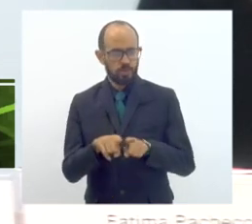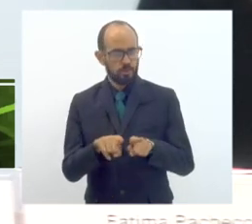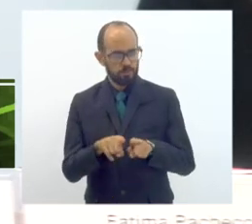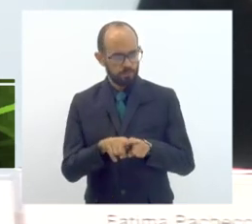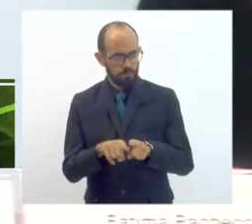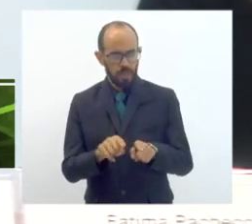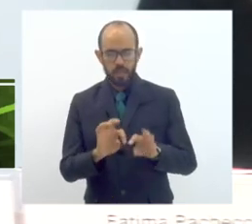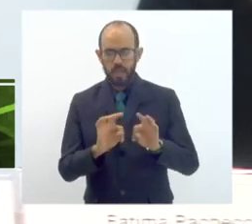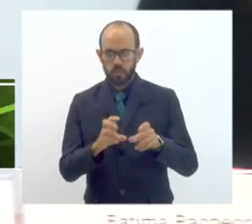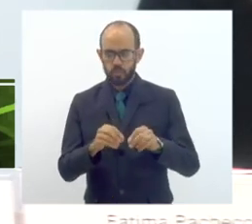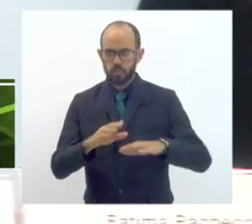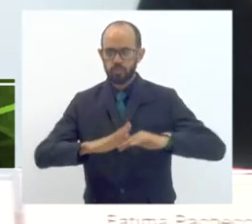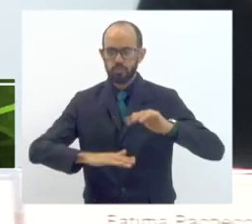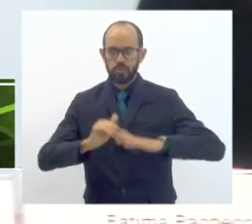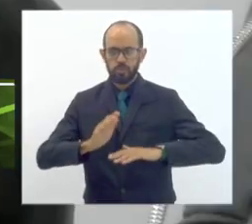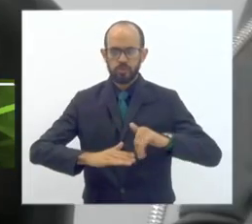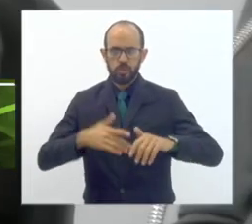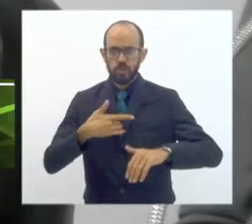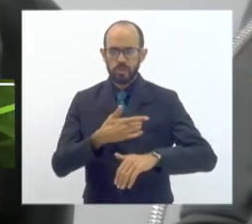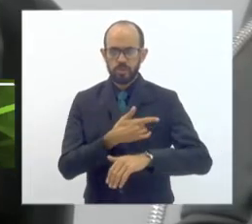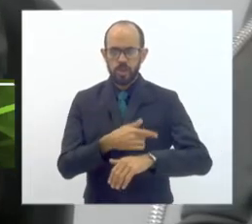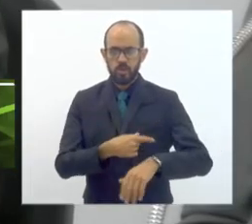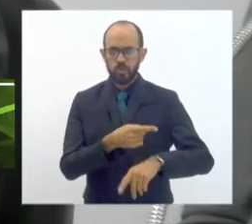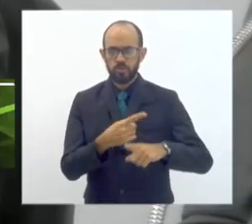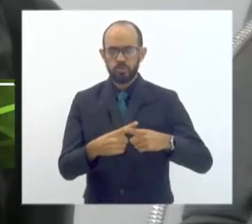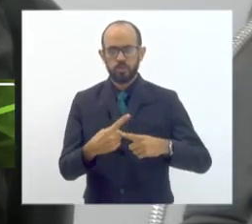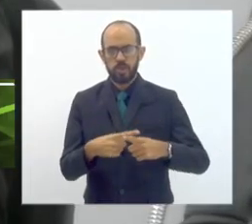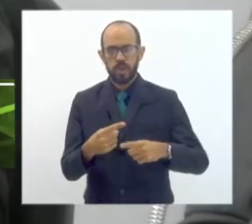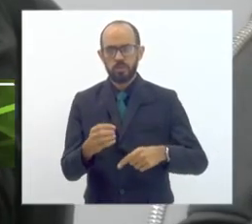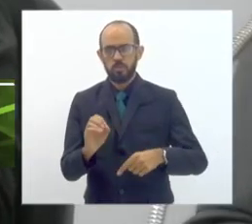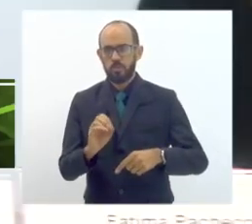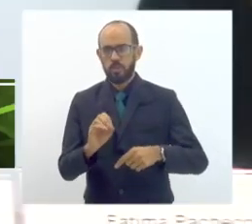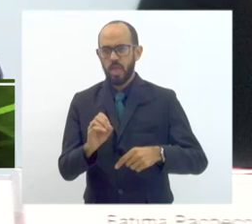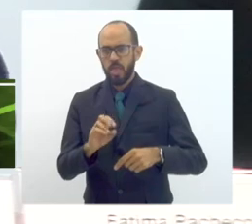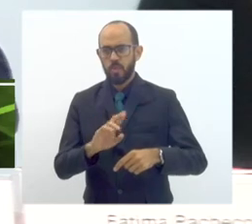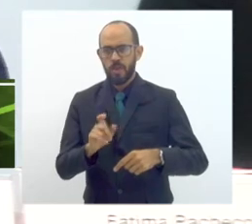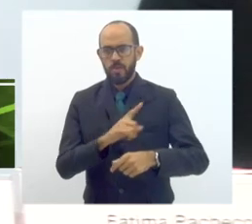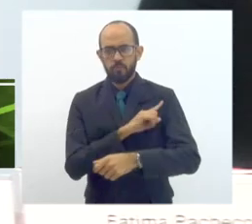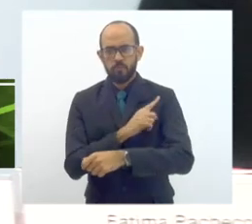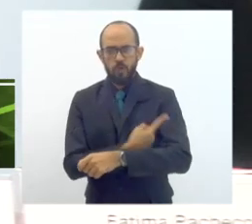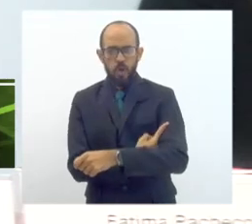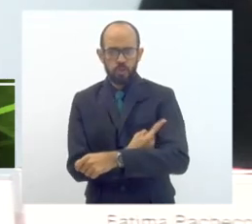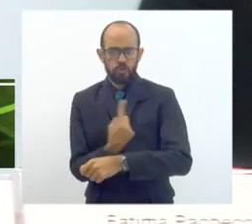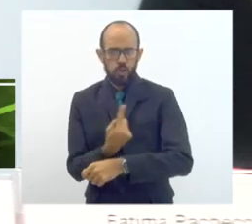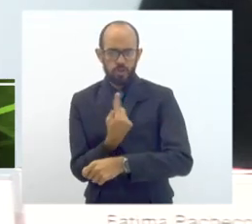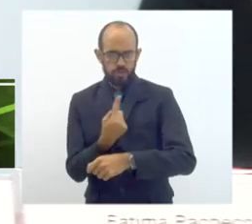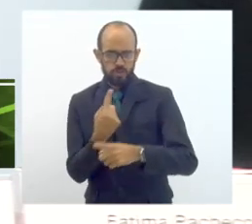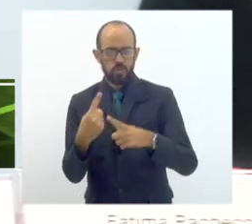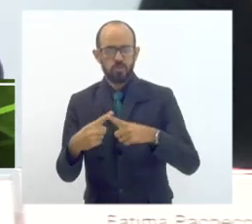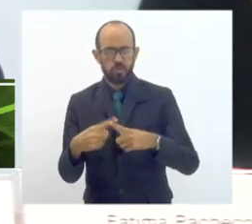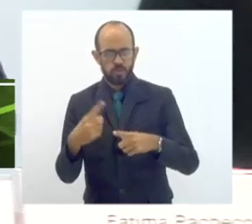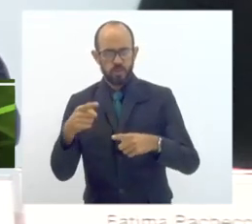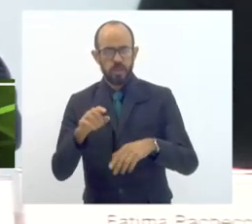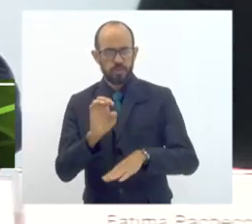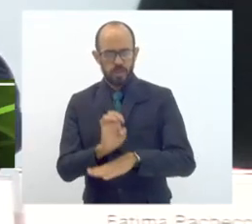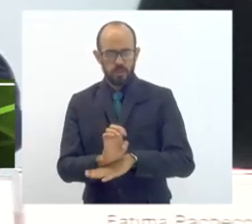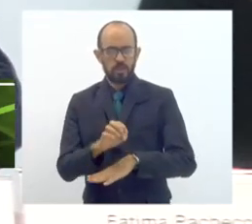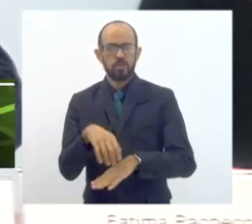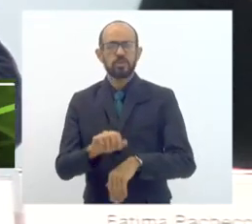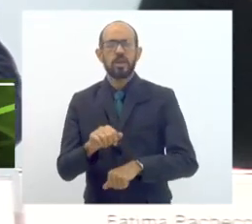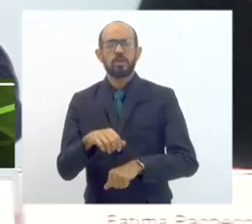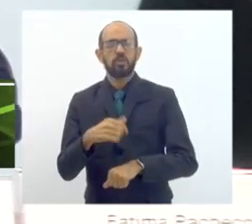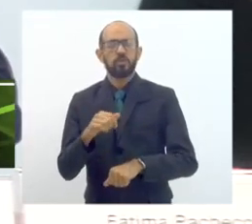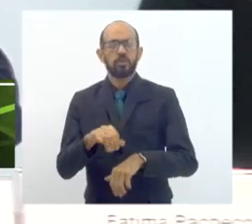da Secretaria de Saúde, porque ninguém é forte sozinho, se está dando certo, é porque a saúde do Estado do Rio de Janeiro tem uma excelente